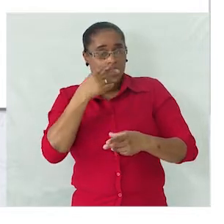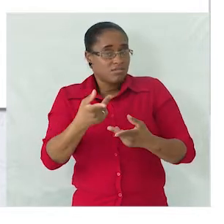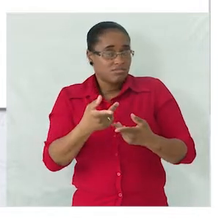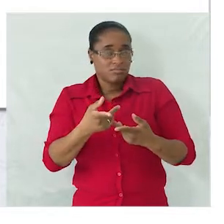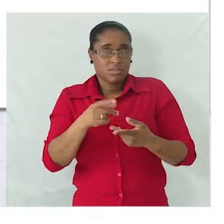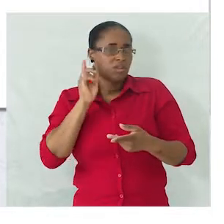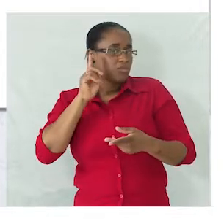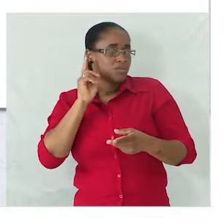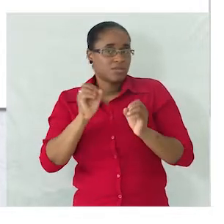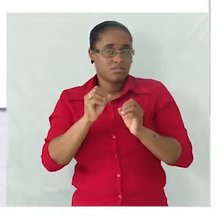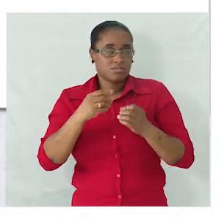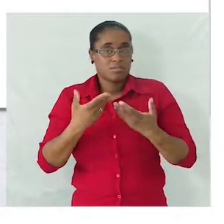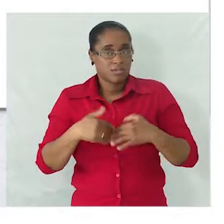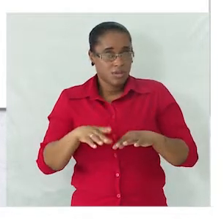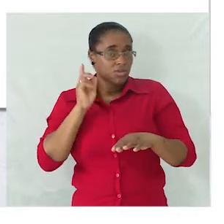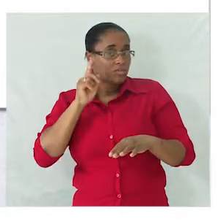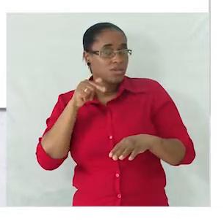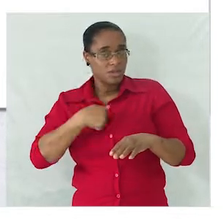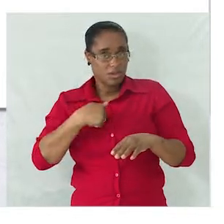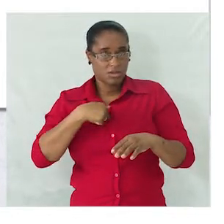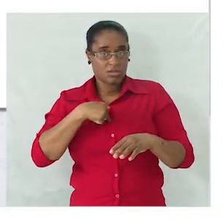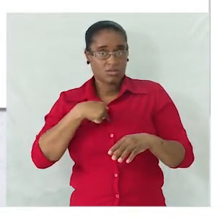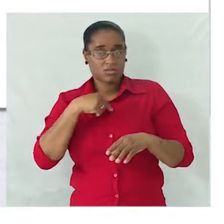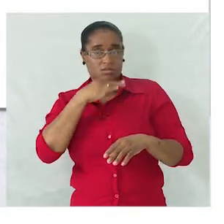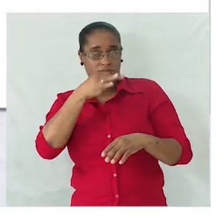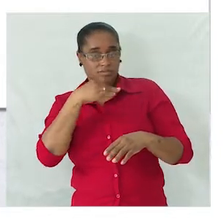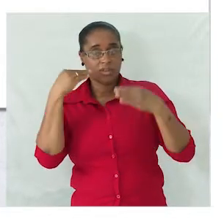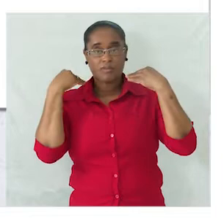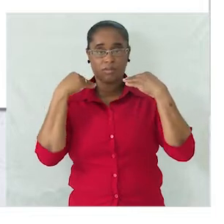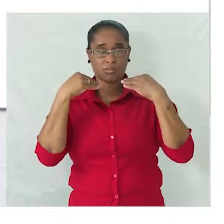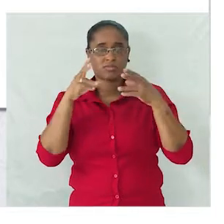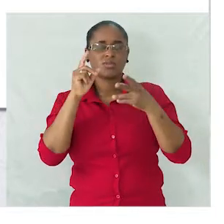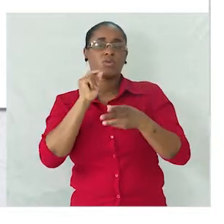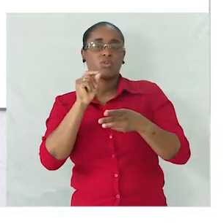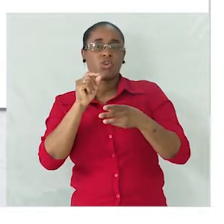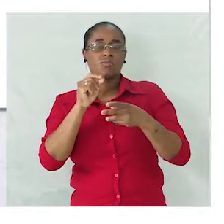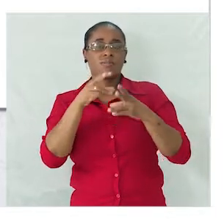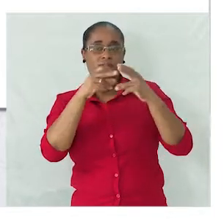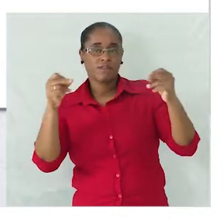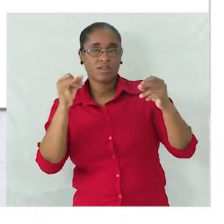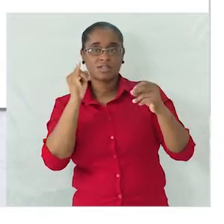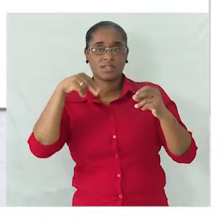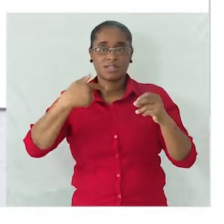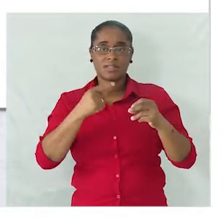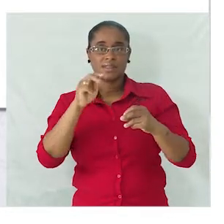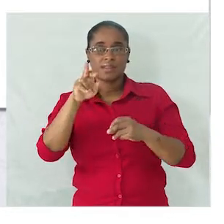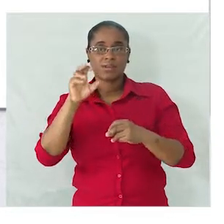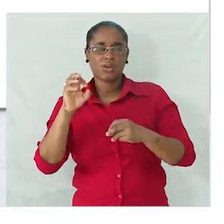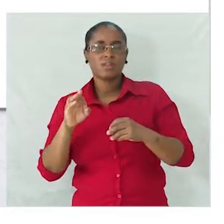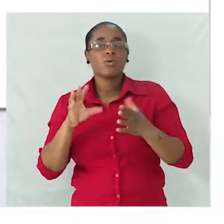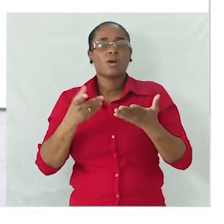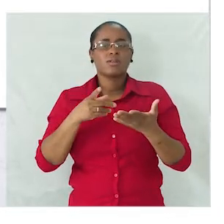importa é que informei. Chamo frase interrogativa quando, claro, interroguei. Que horas